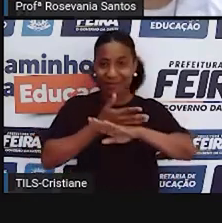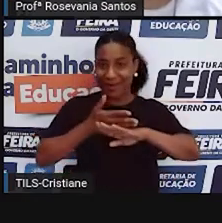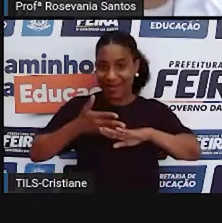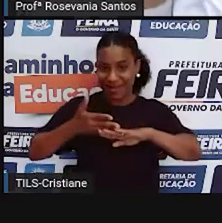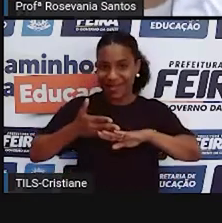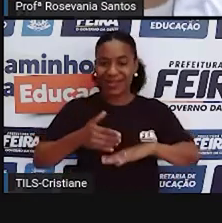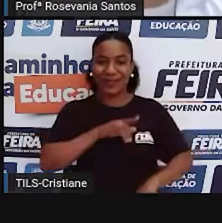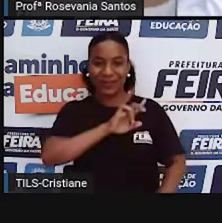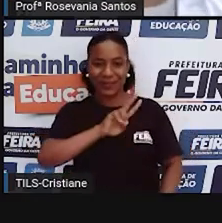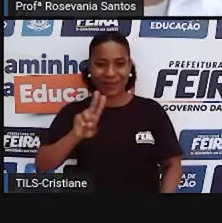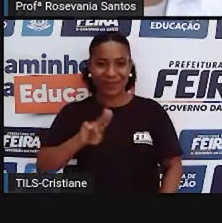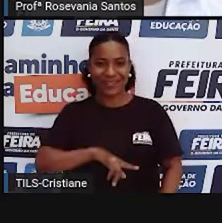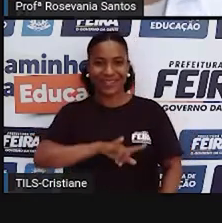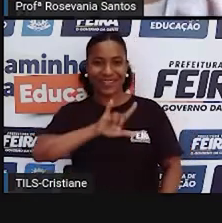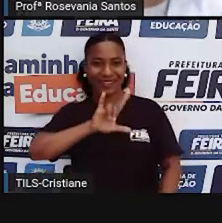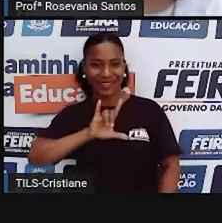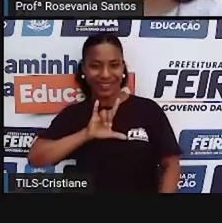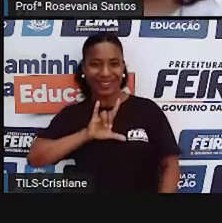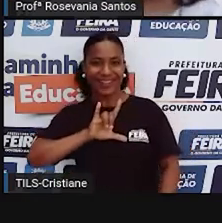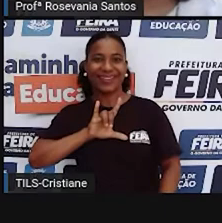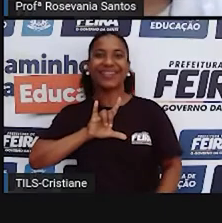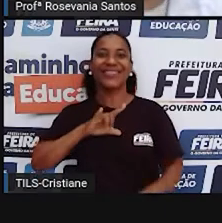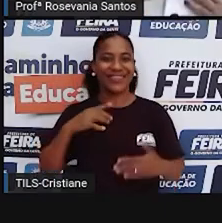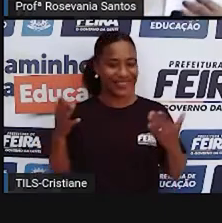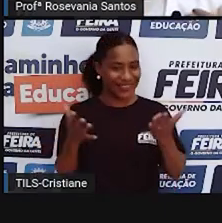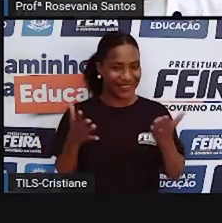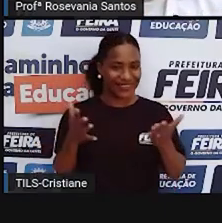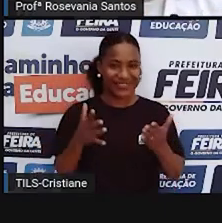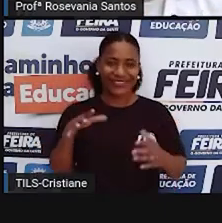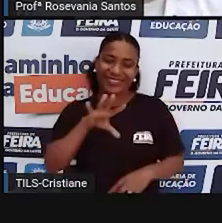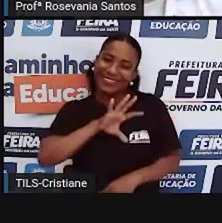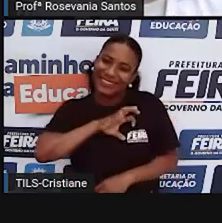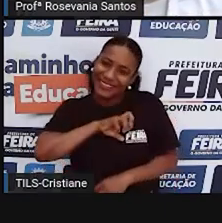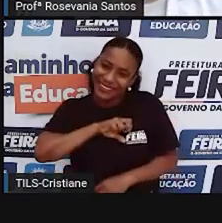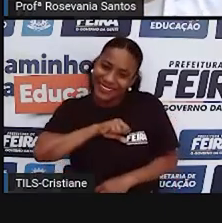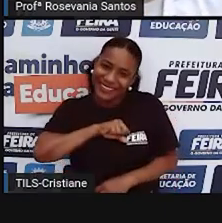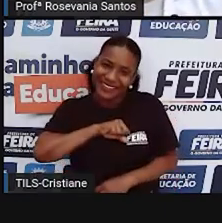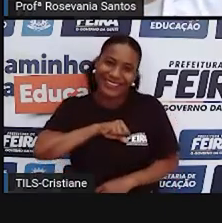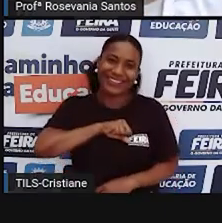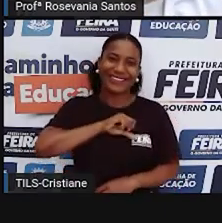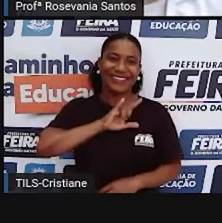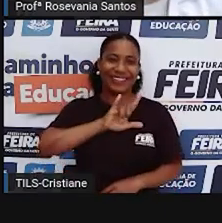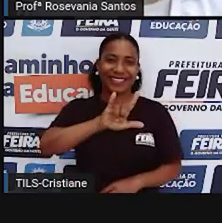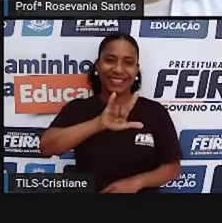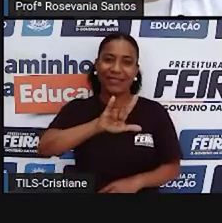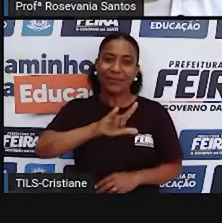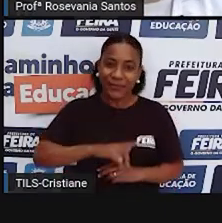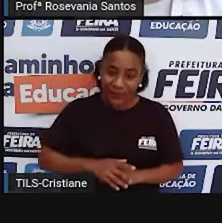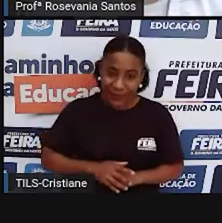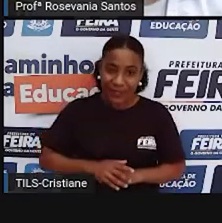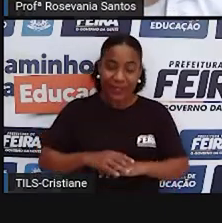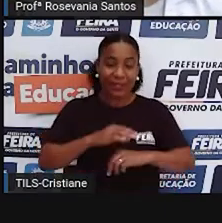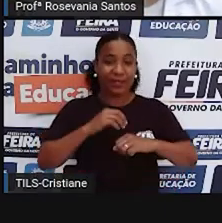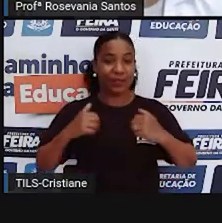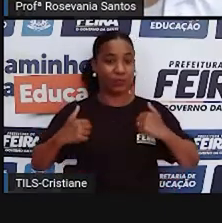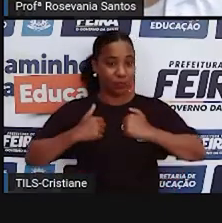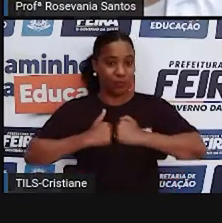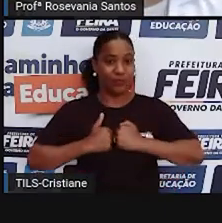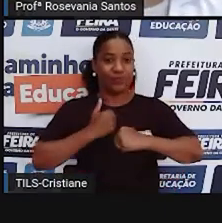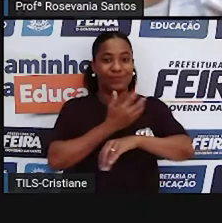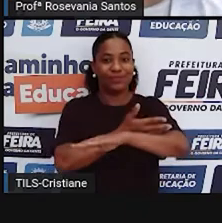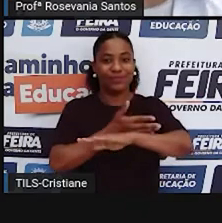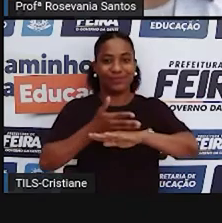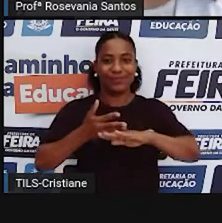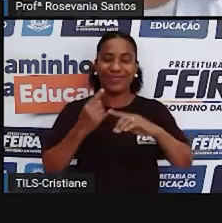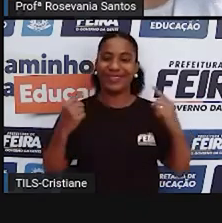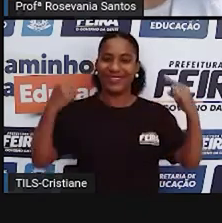escrito Love, hoje já estou toda trabalhada no amor, um jalecozinho branco. E atrás de mim